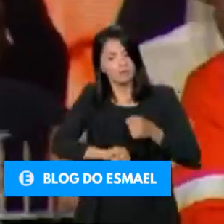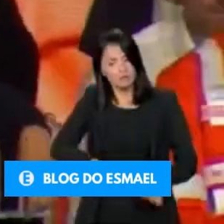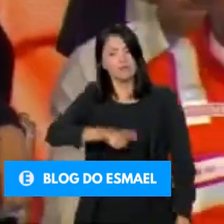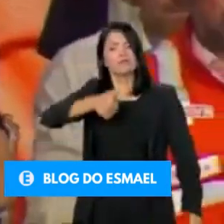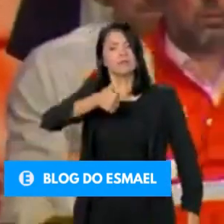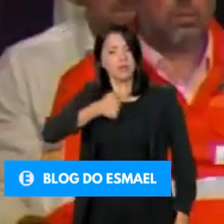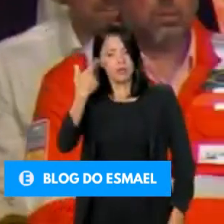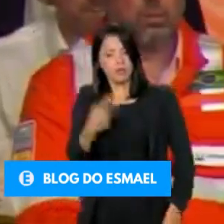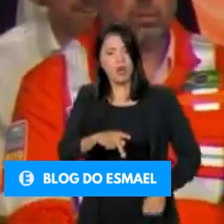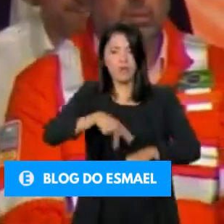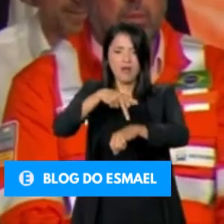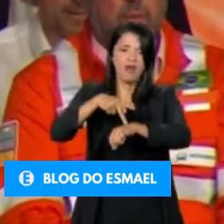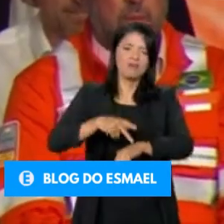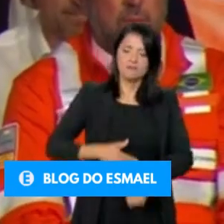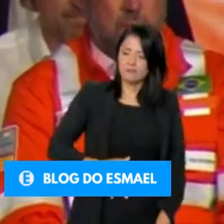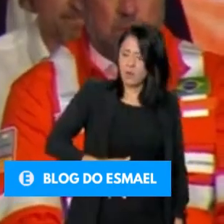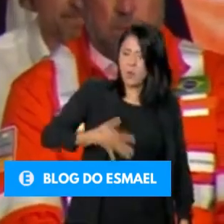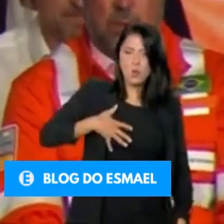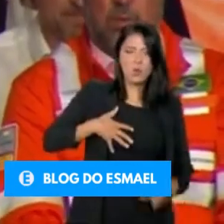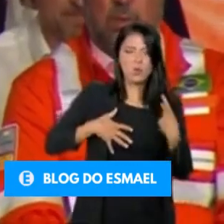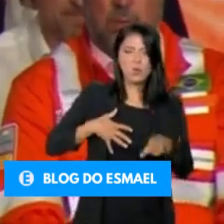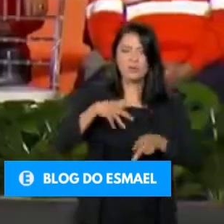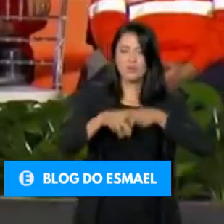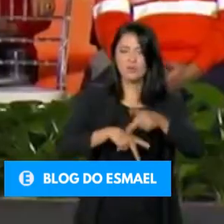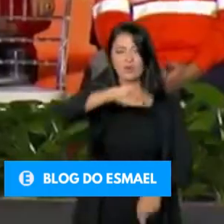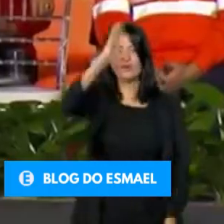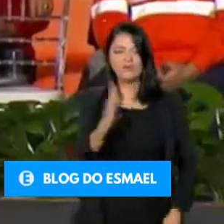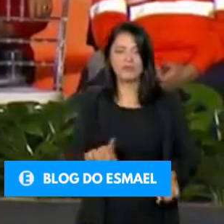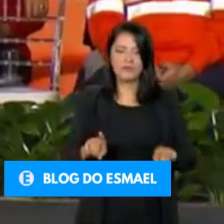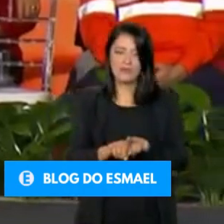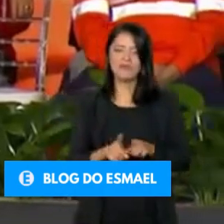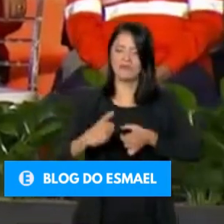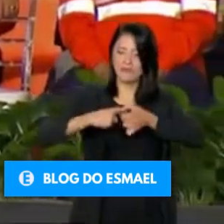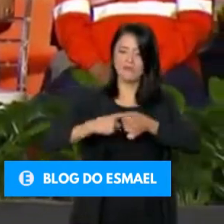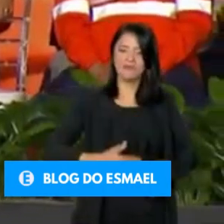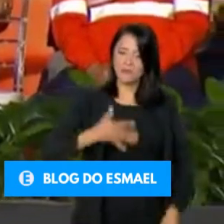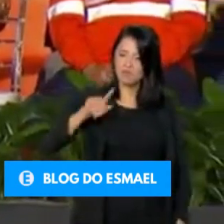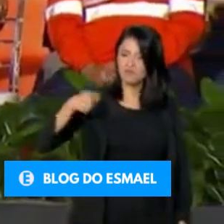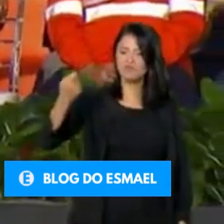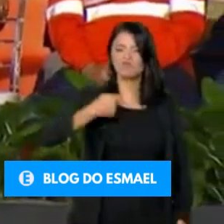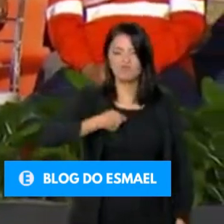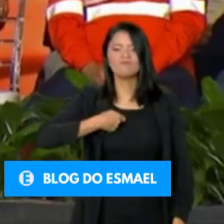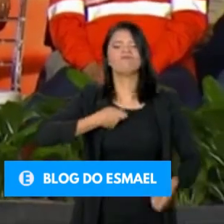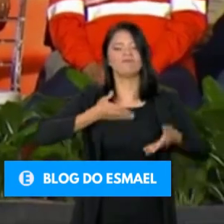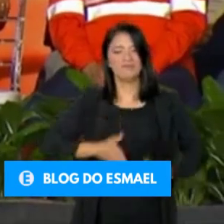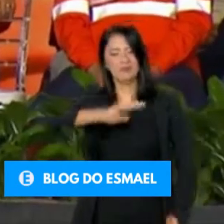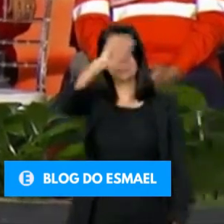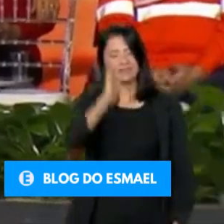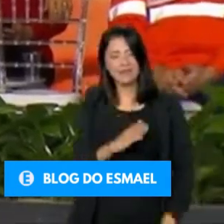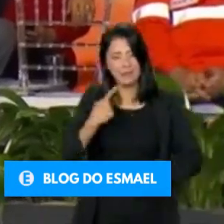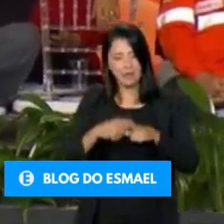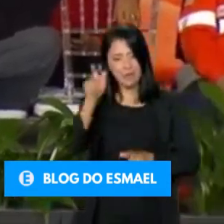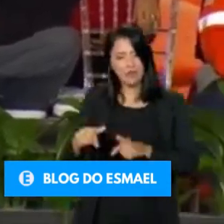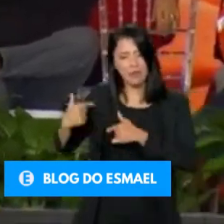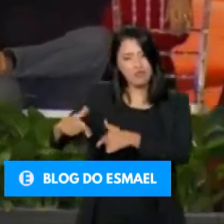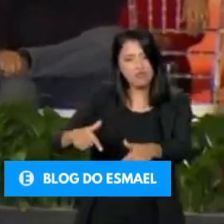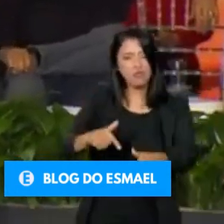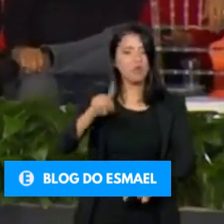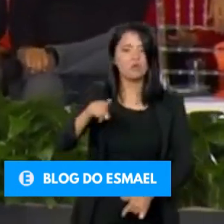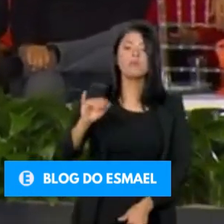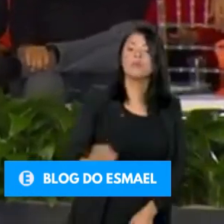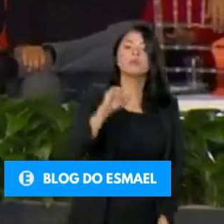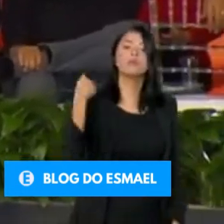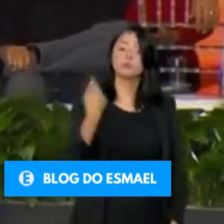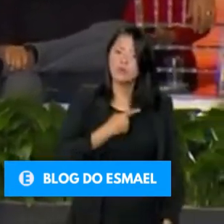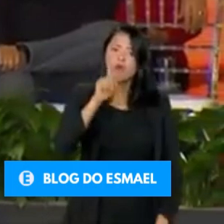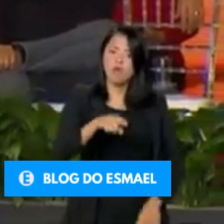autoestima desse país, o orgulho do povo brasileiro e o orgulho da gente ser brasileiro, porque o trabalhador, o que vale para nós é